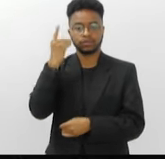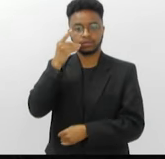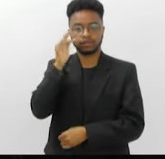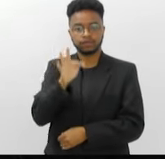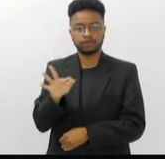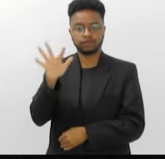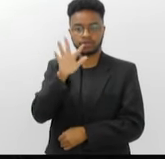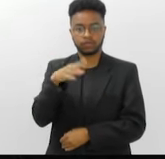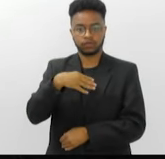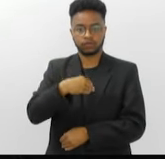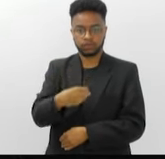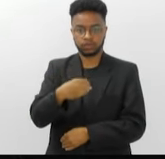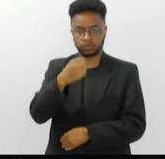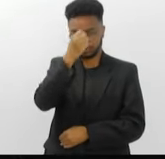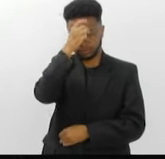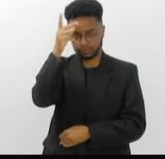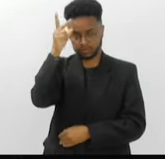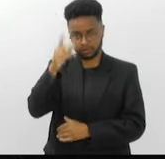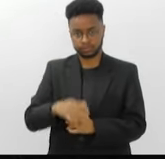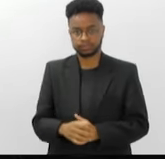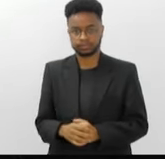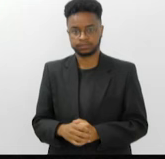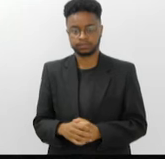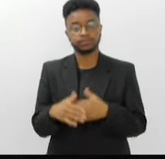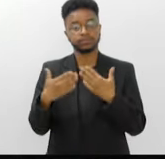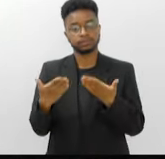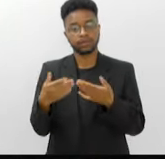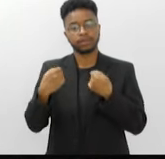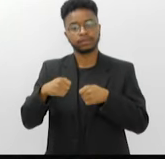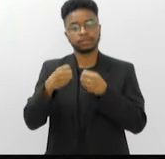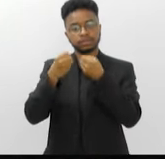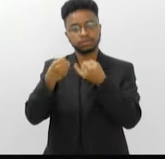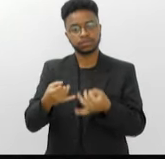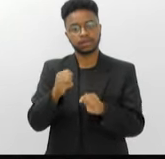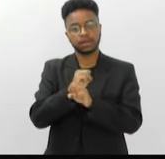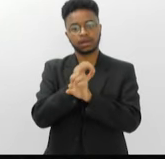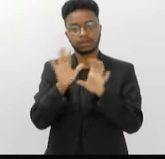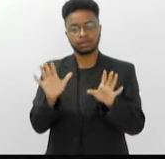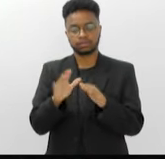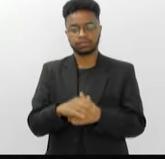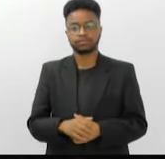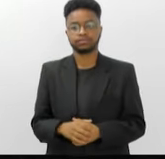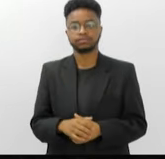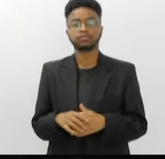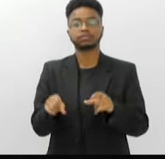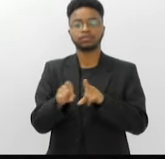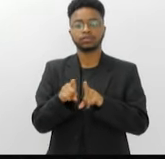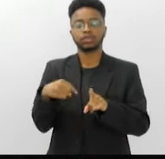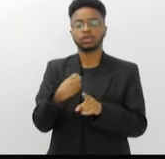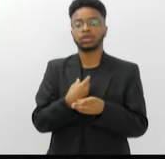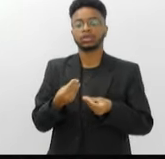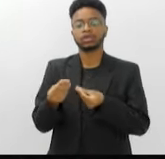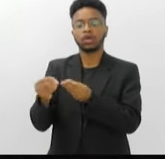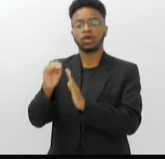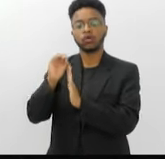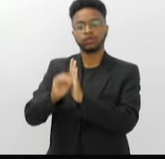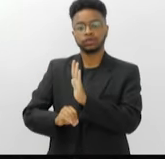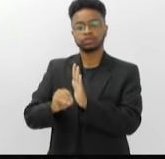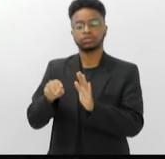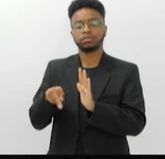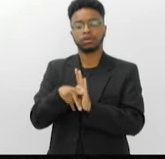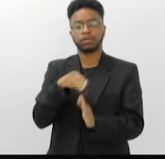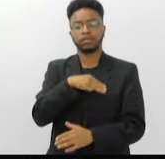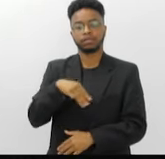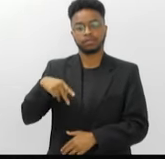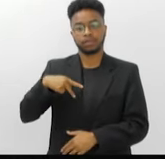federal, que é filho do prefeito. Então, isso precisa ser esclarecido. Vamos oficiar também ao Ministério Público. Que é